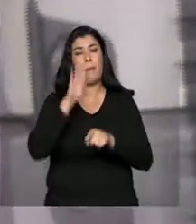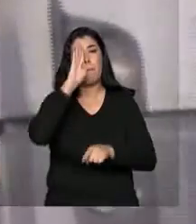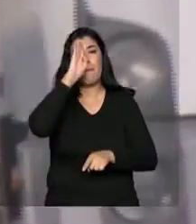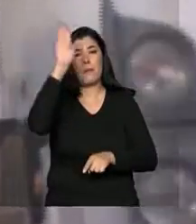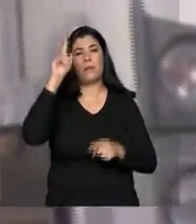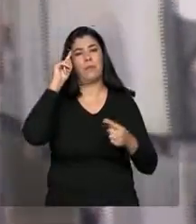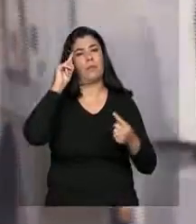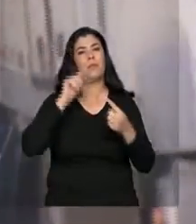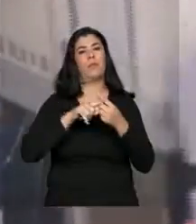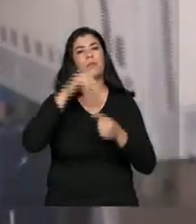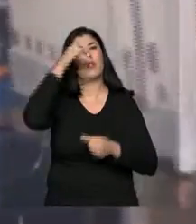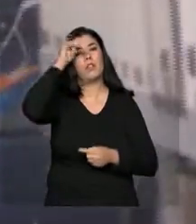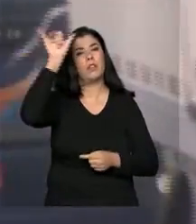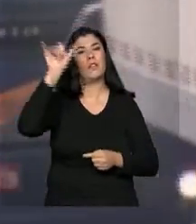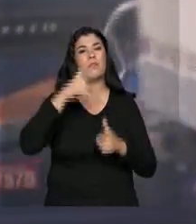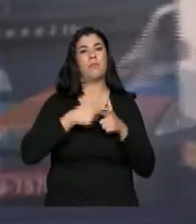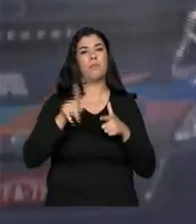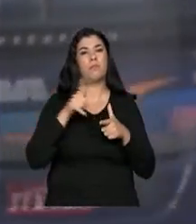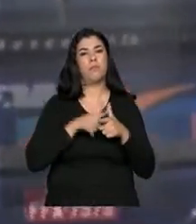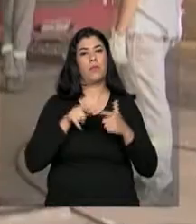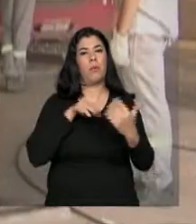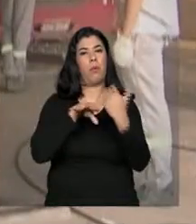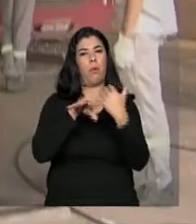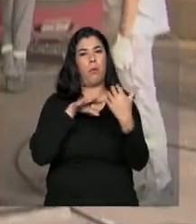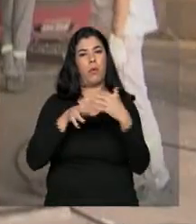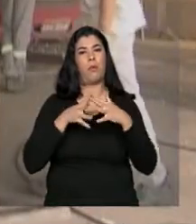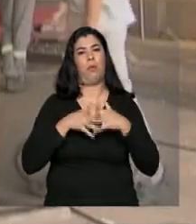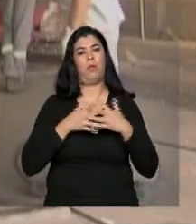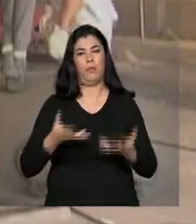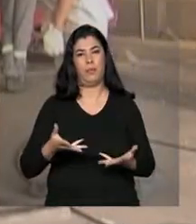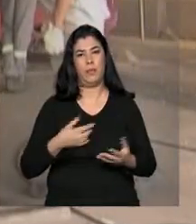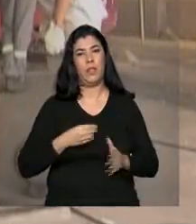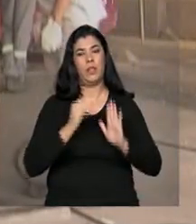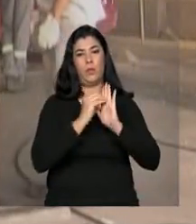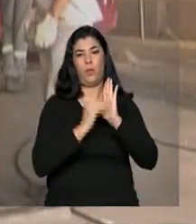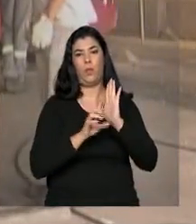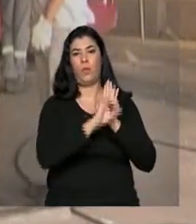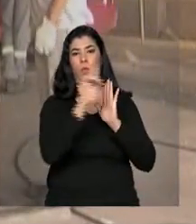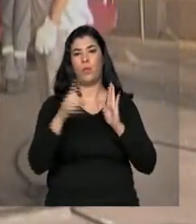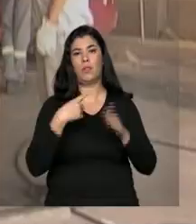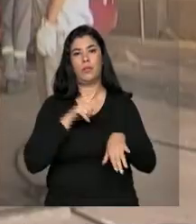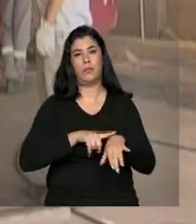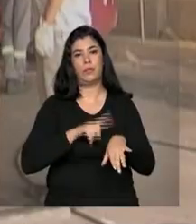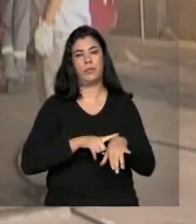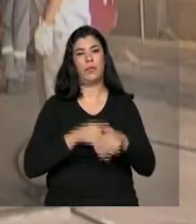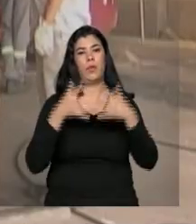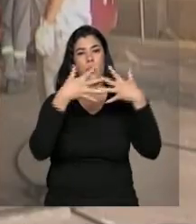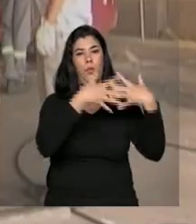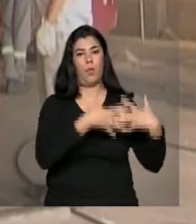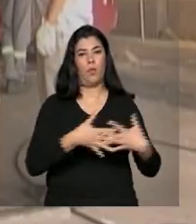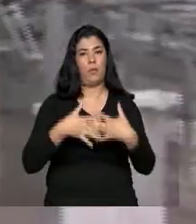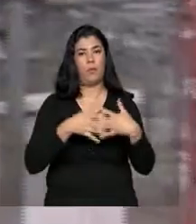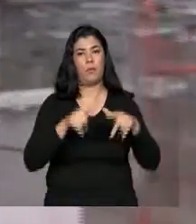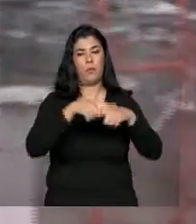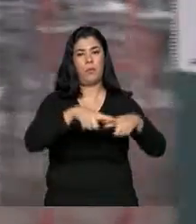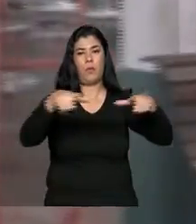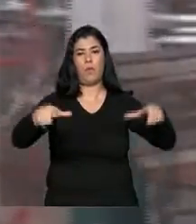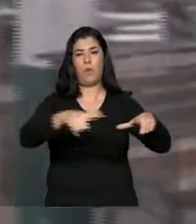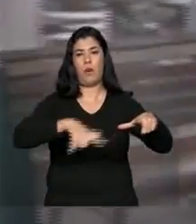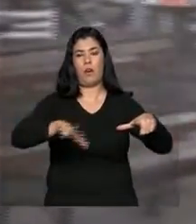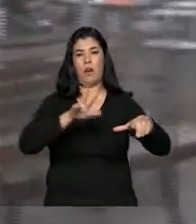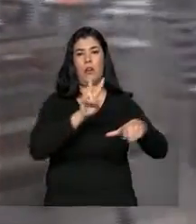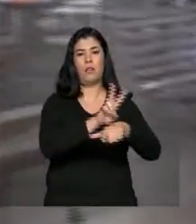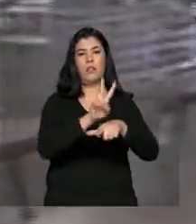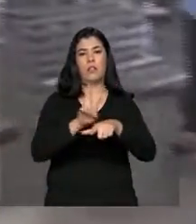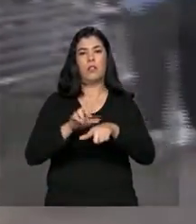evitar congestionamentos nas vias de acesso ao porto. Com o agendamento, os caminhões passam por um pátio regulador que oferece